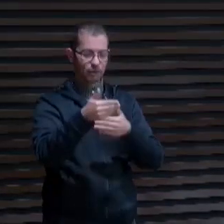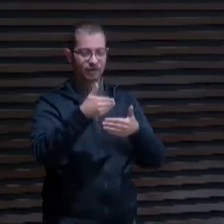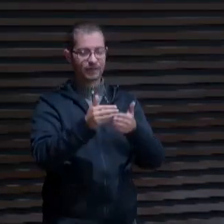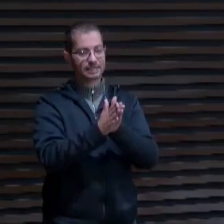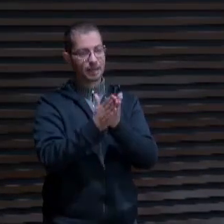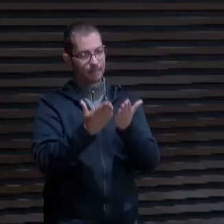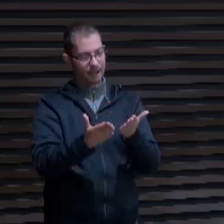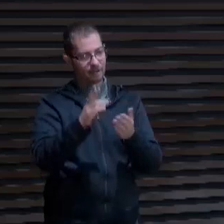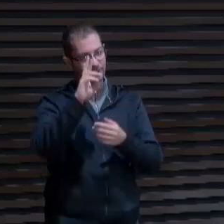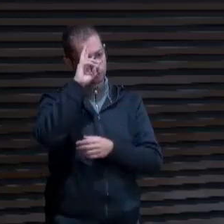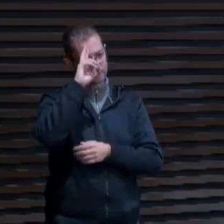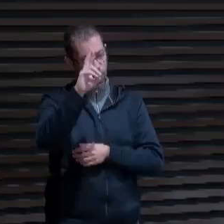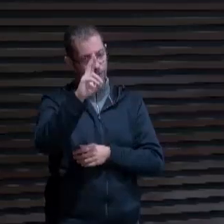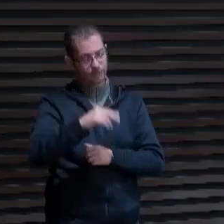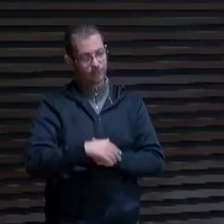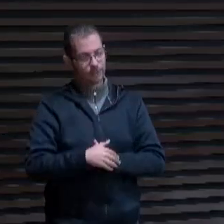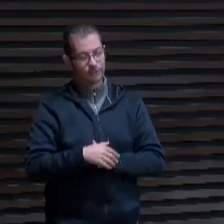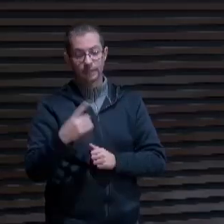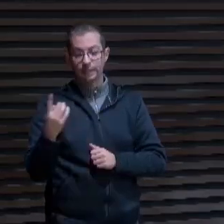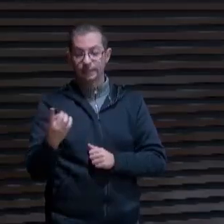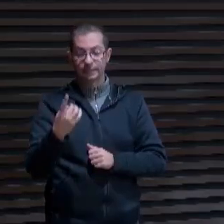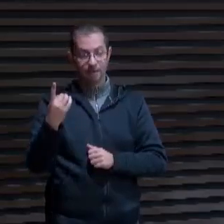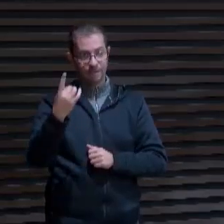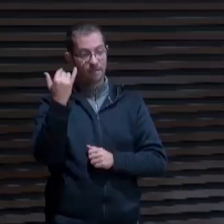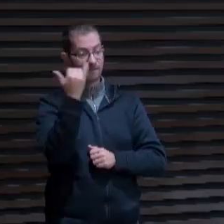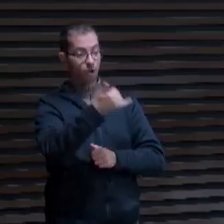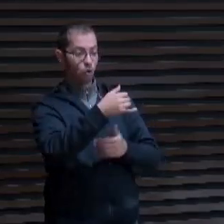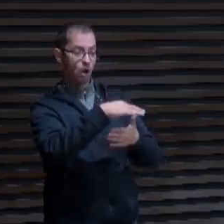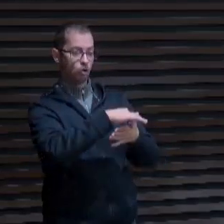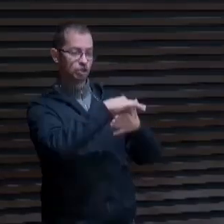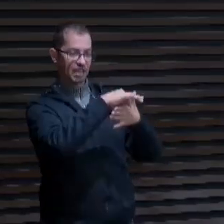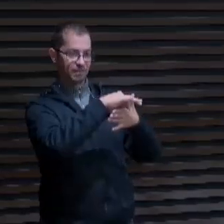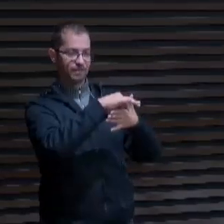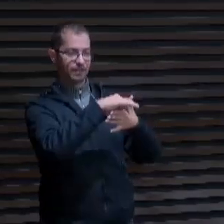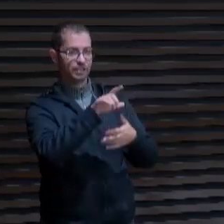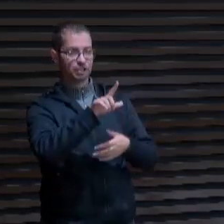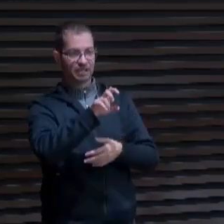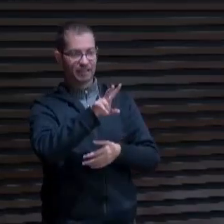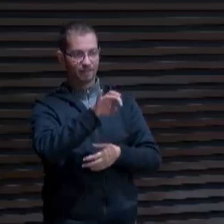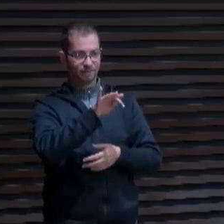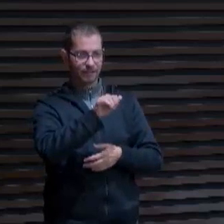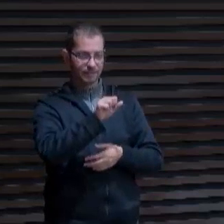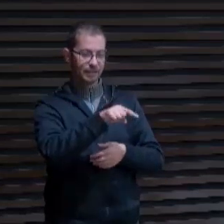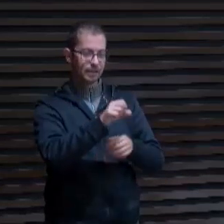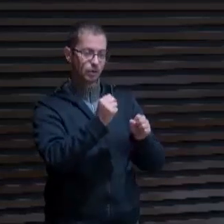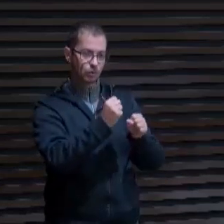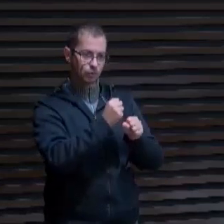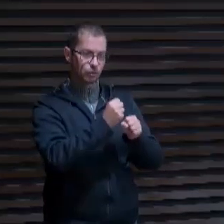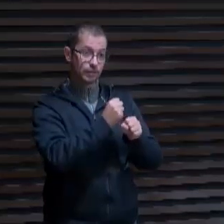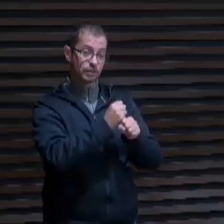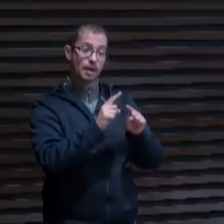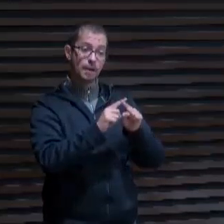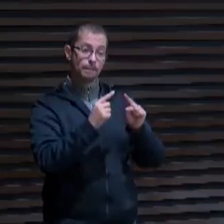Senhor. Disse Davi aos chefes dos levitas, que constituíssem a seus irmãos, os cantores, para